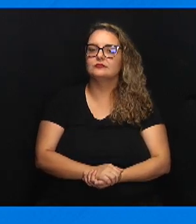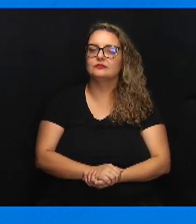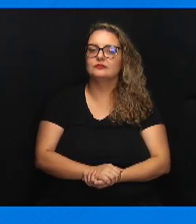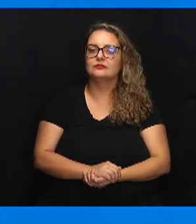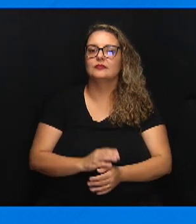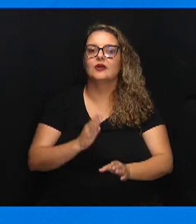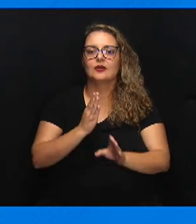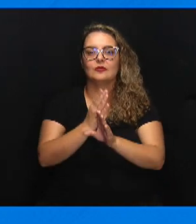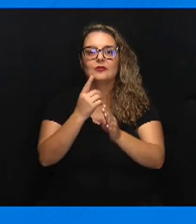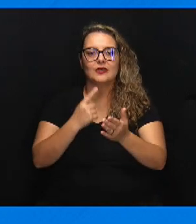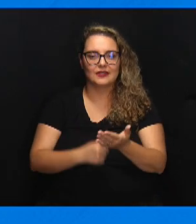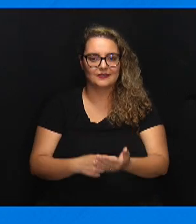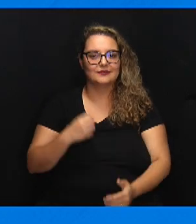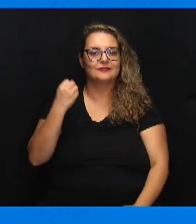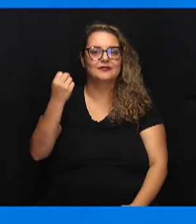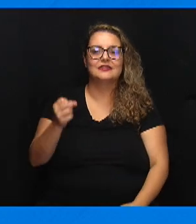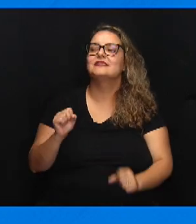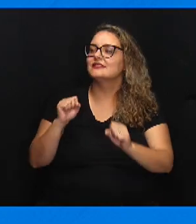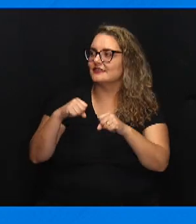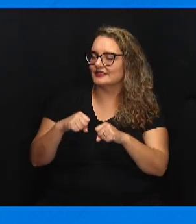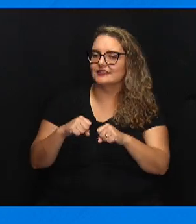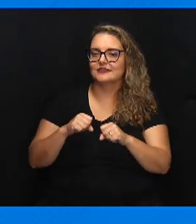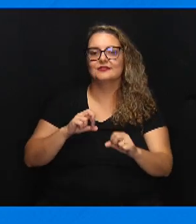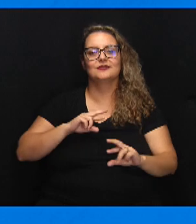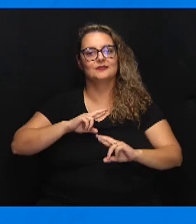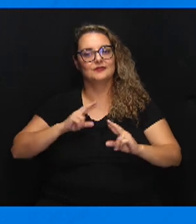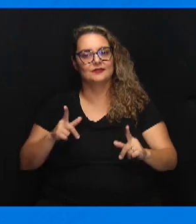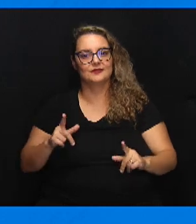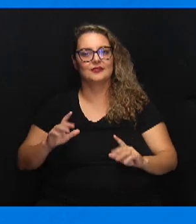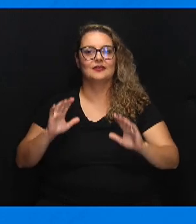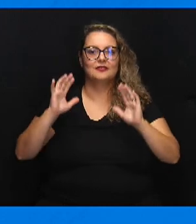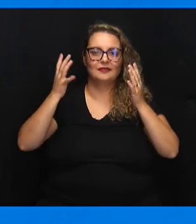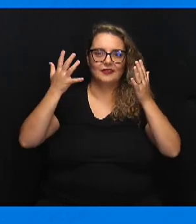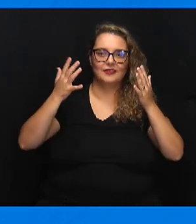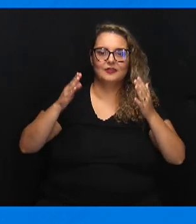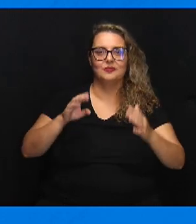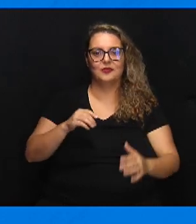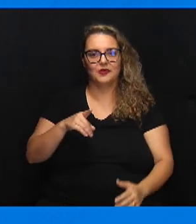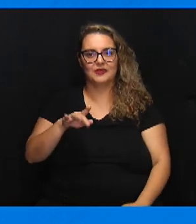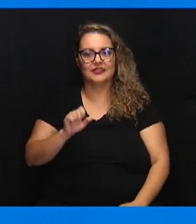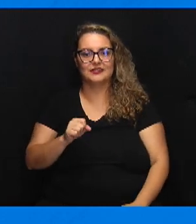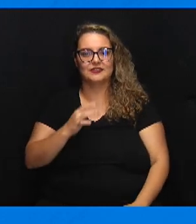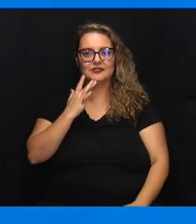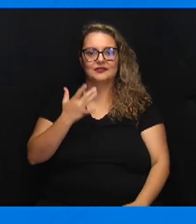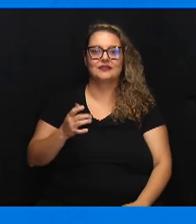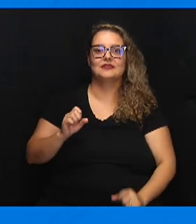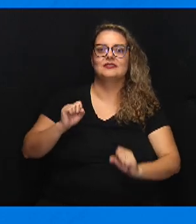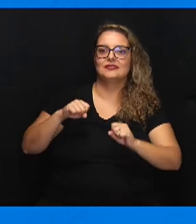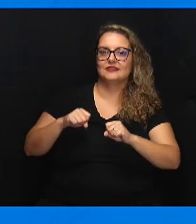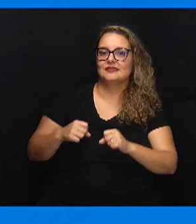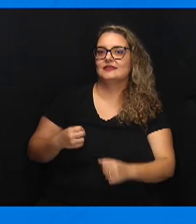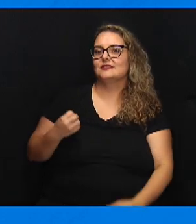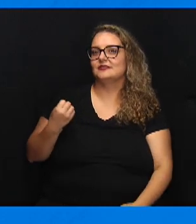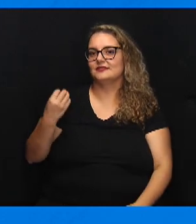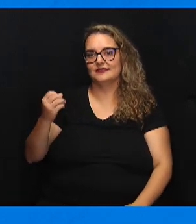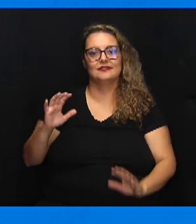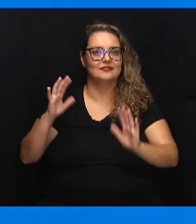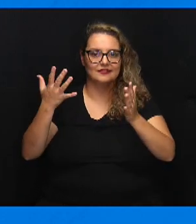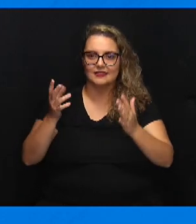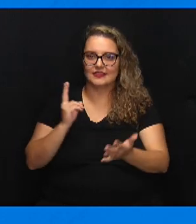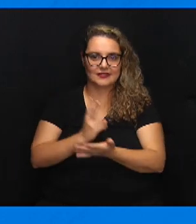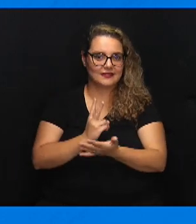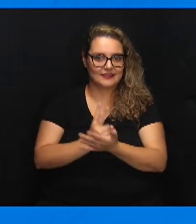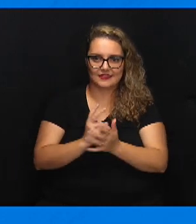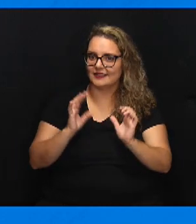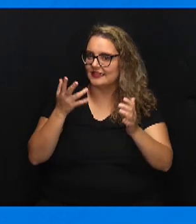vamos marcar com uma viagem. Isso, exatamente. Ao contrário de fazer aquela festa de festa, bodas de ouro, vamos fazer a Porque viagem. sempre tem festa, né? Ah, sim, a família